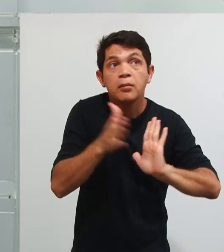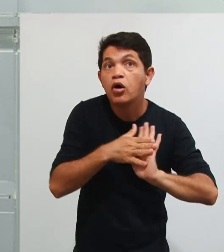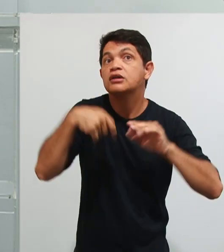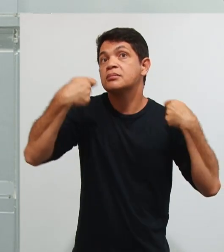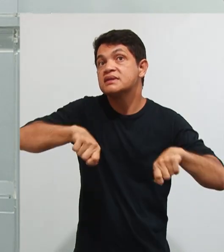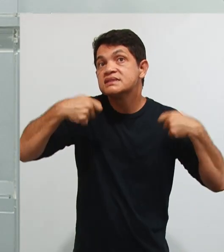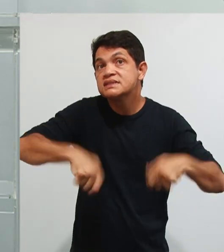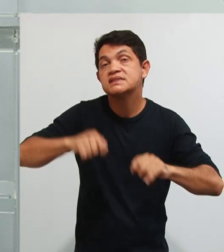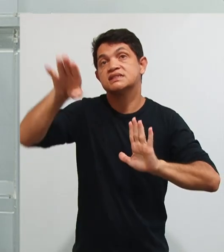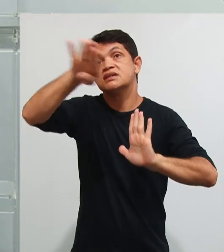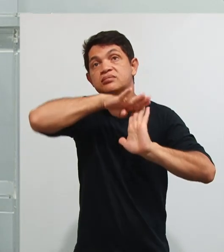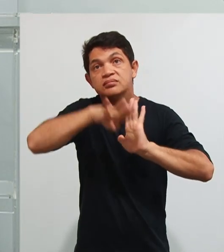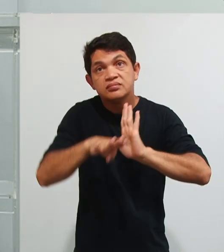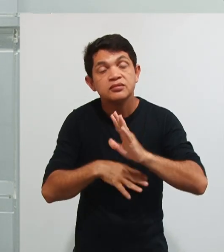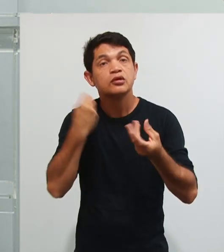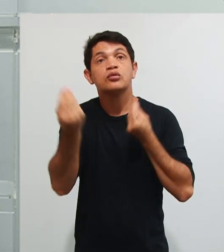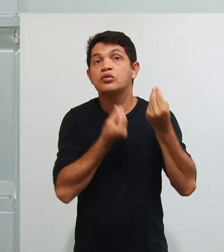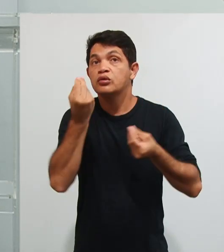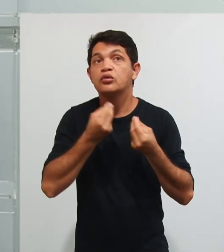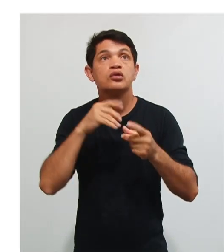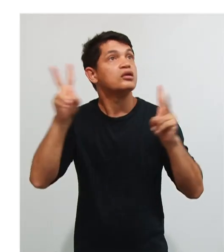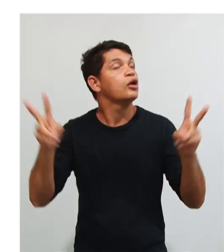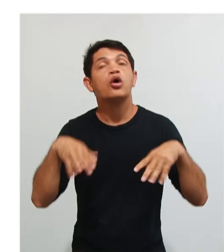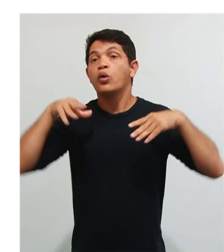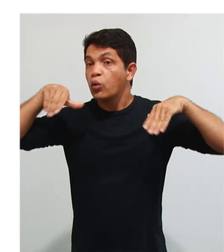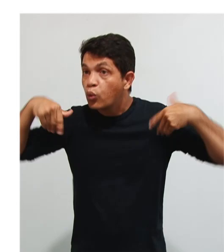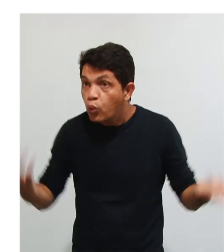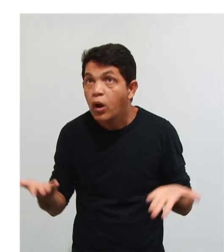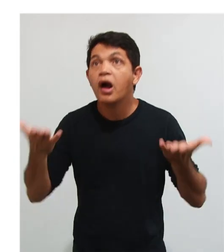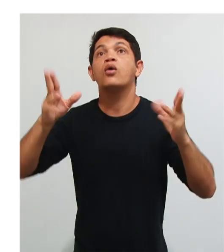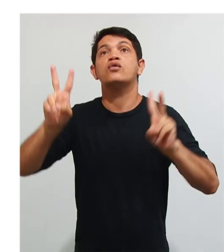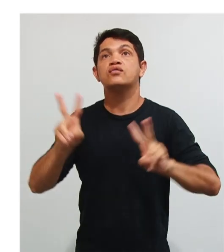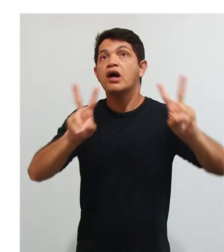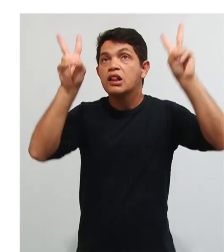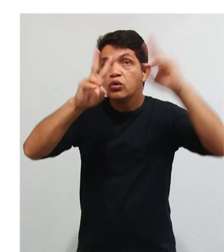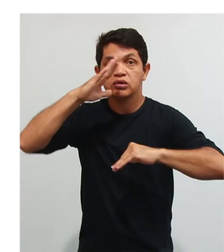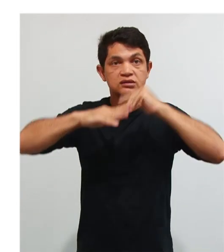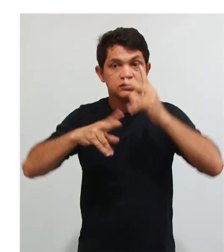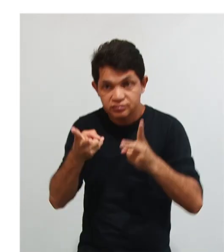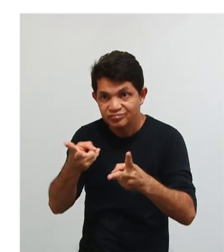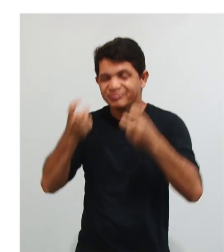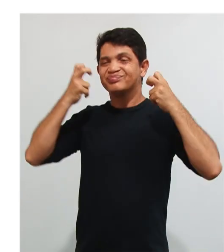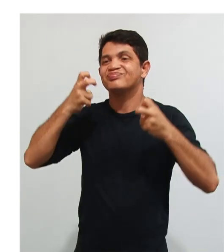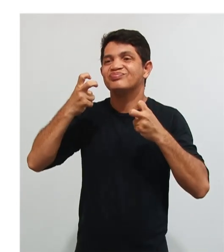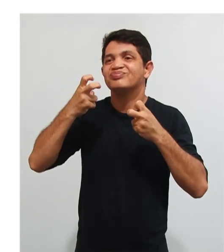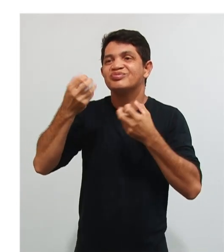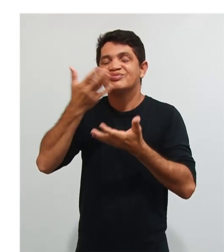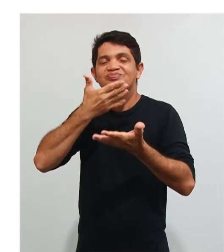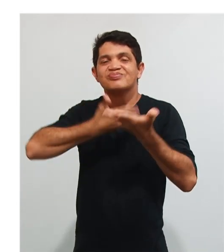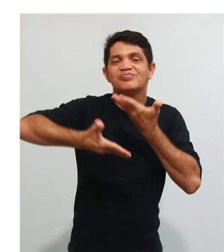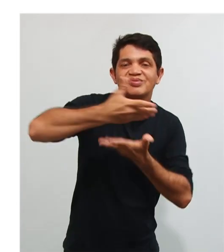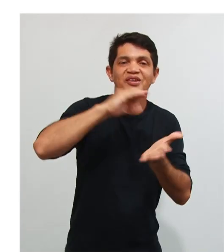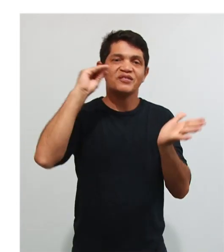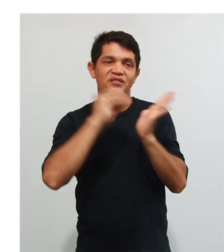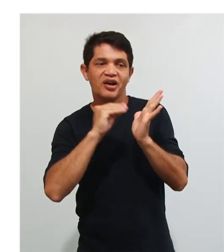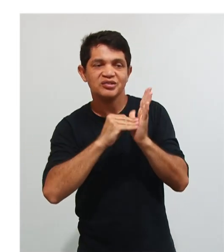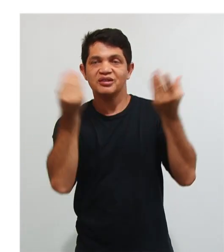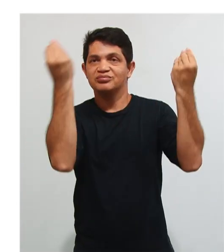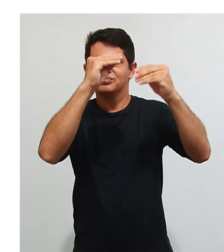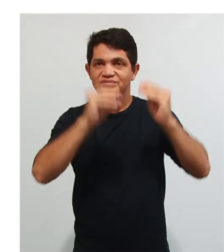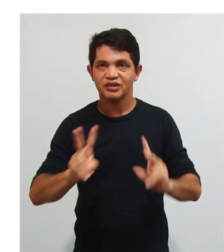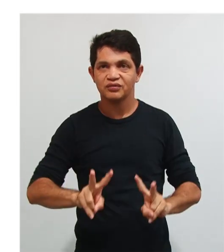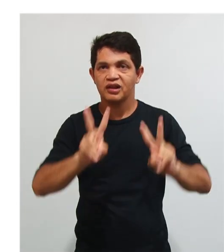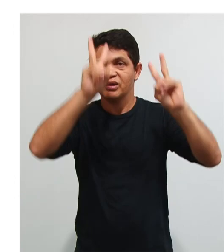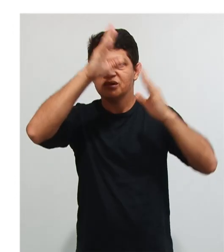tua organização? Qual é o valor que ela tem percebido dentro dessa organização? Consegue